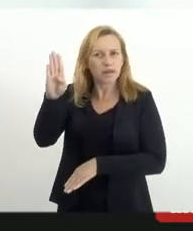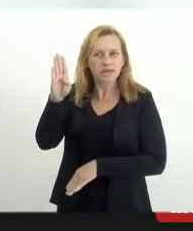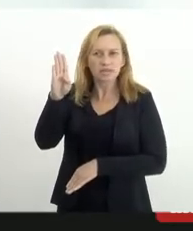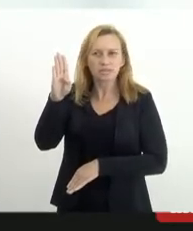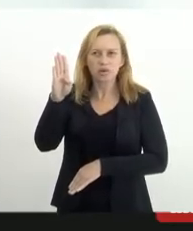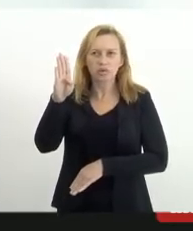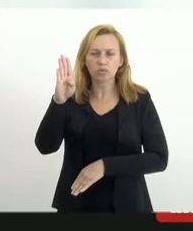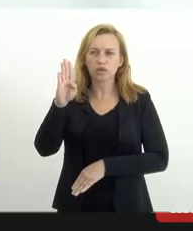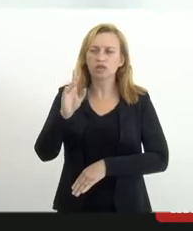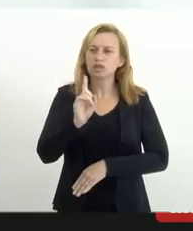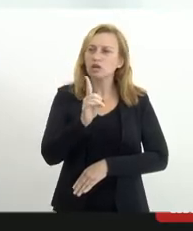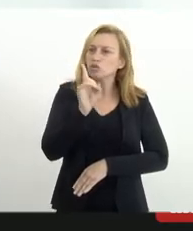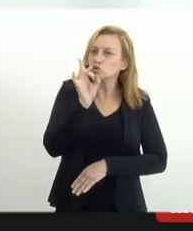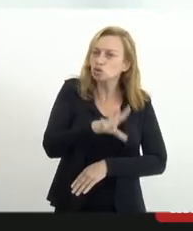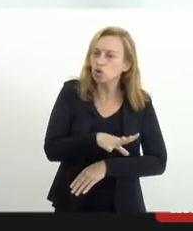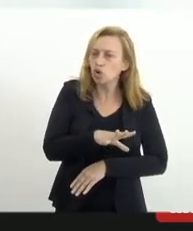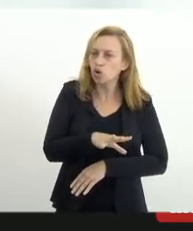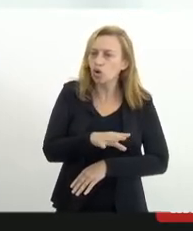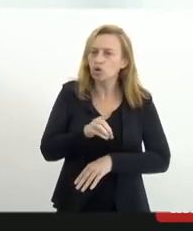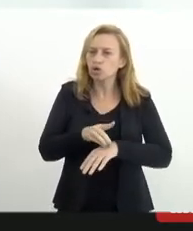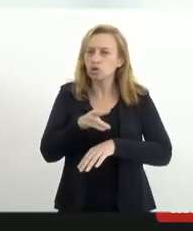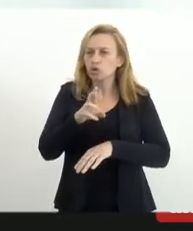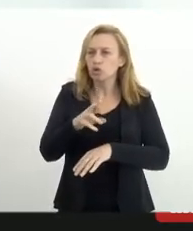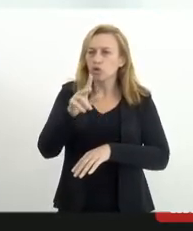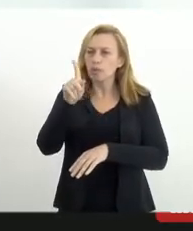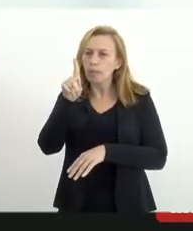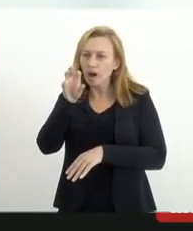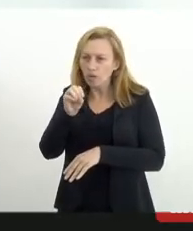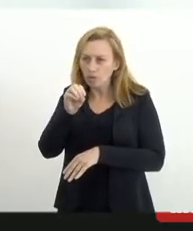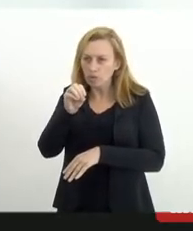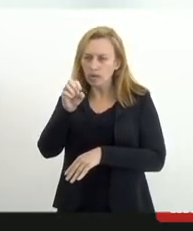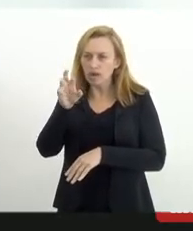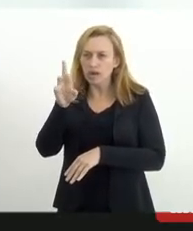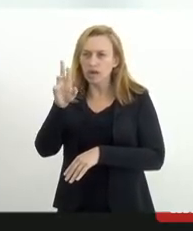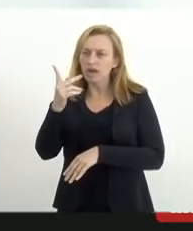principalmente, e não só, o doutor Paulo Henrique Manier,